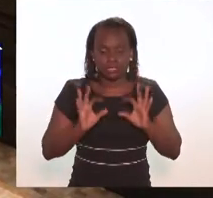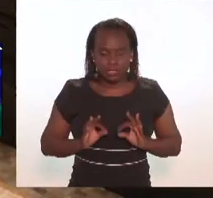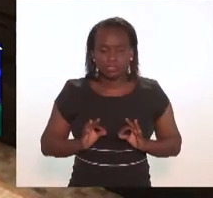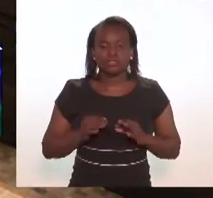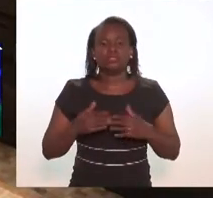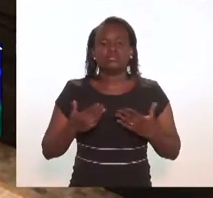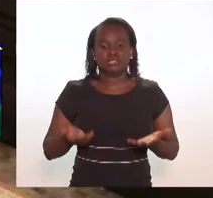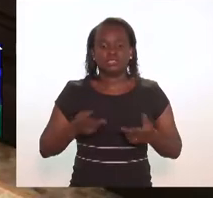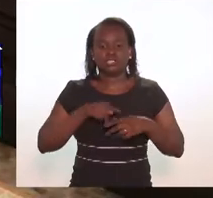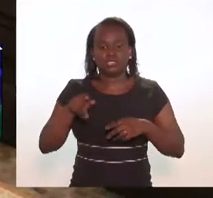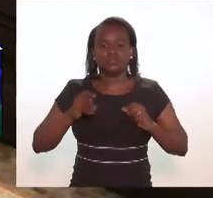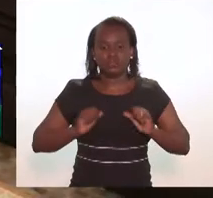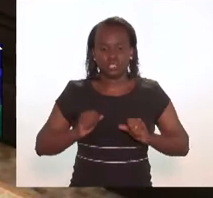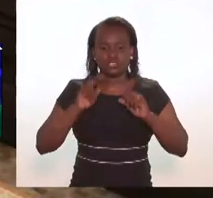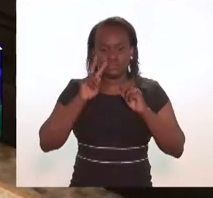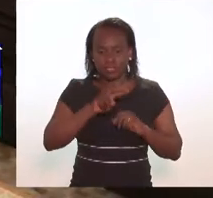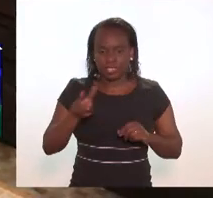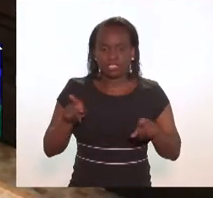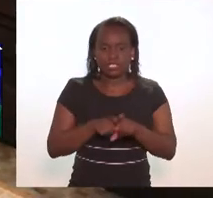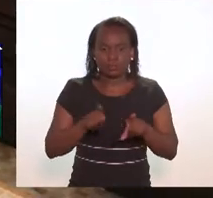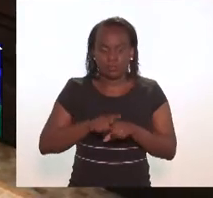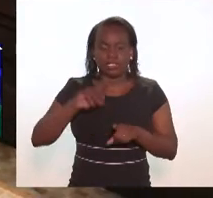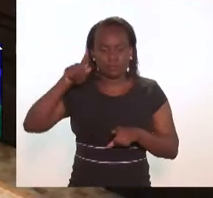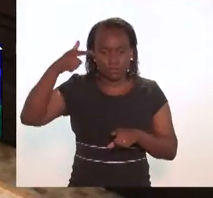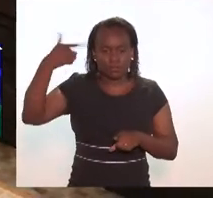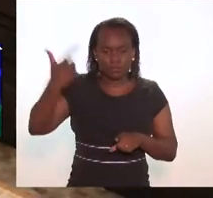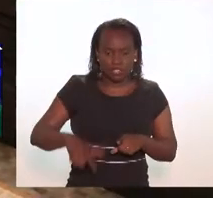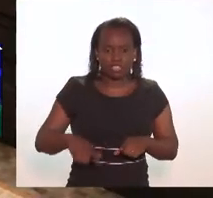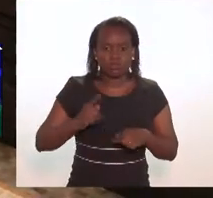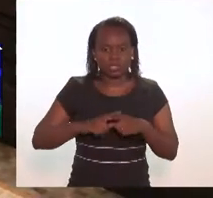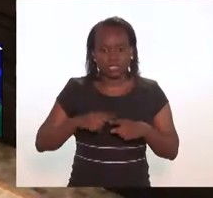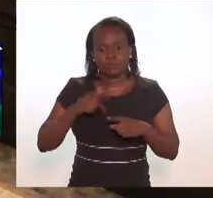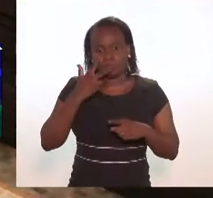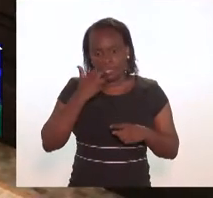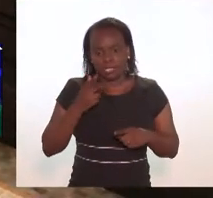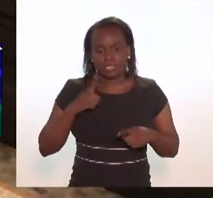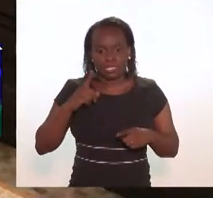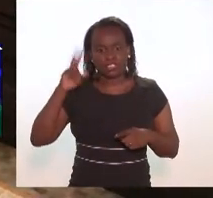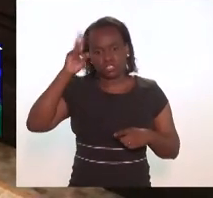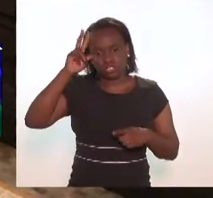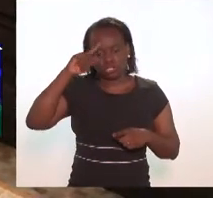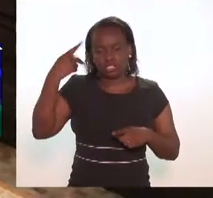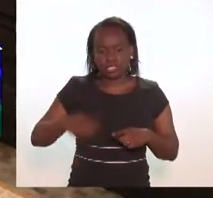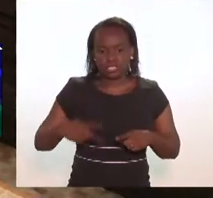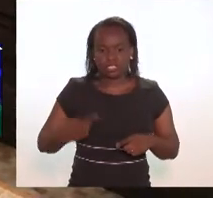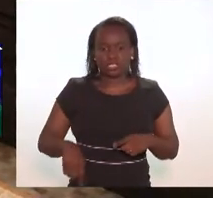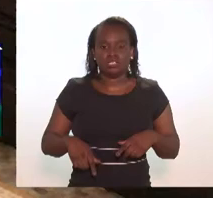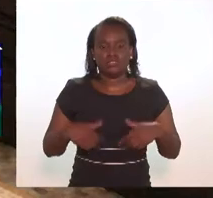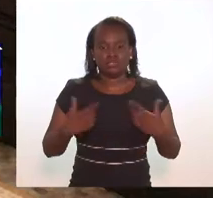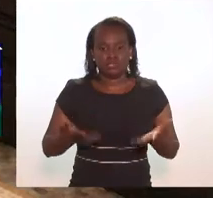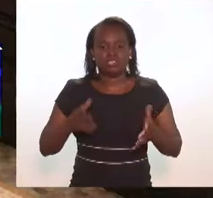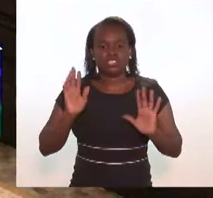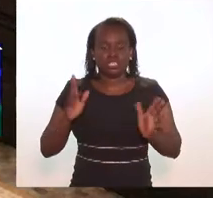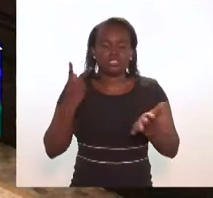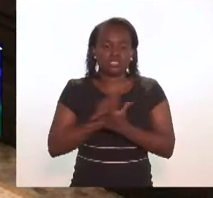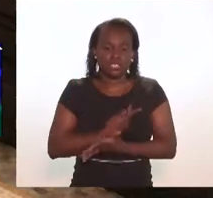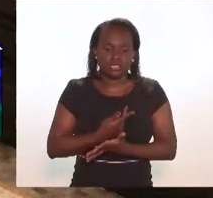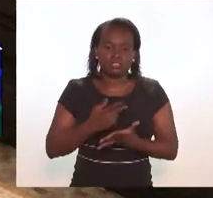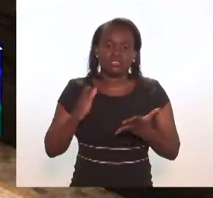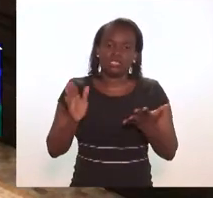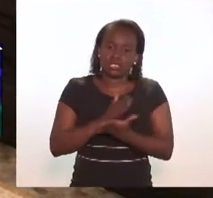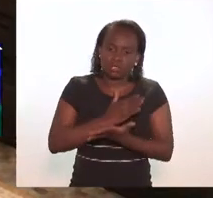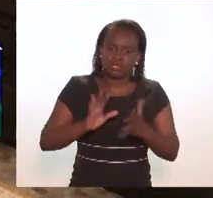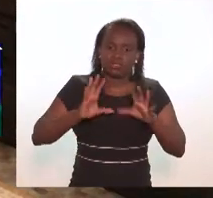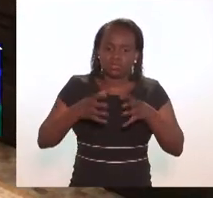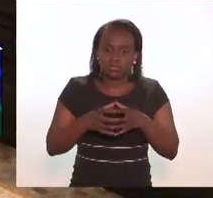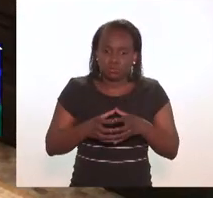e que a gente possa observar também das próximas vezes, porque me parece que tem um histórico na casa onde ocorreram arquivos por uma